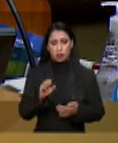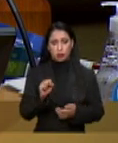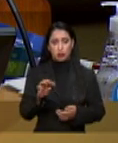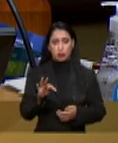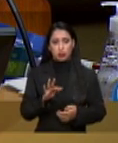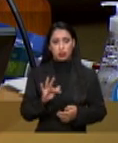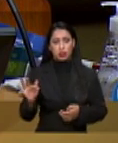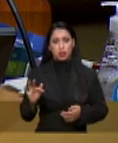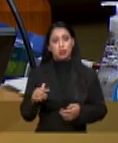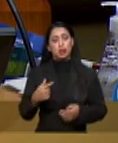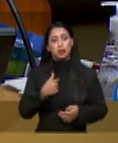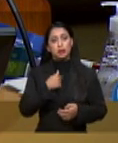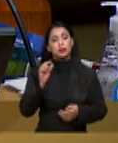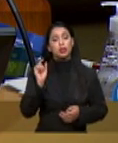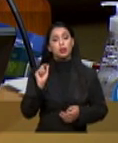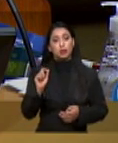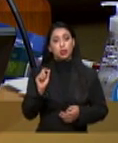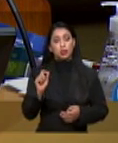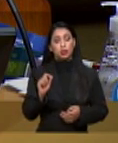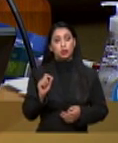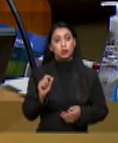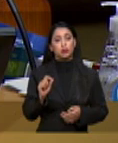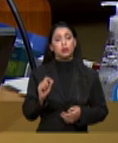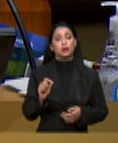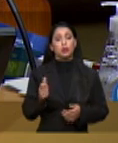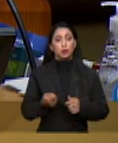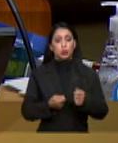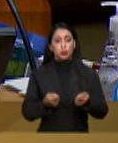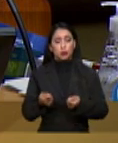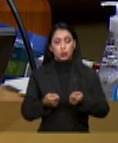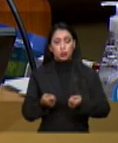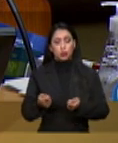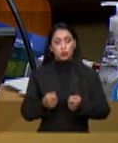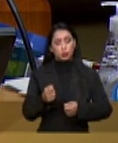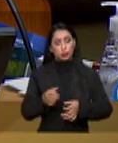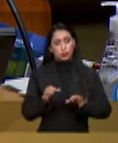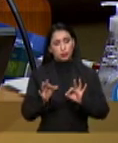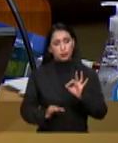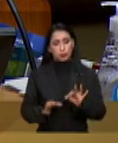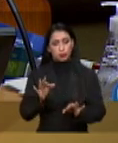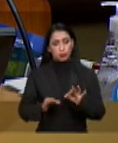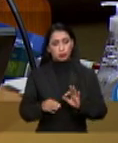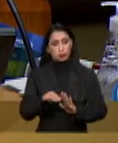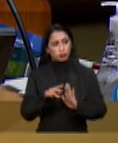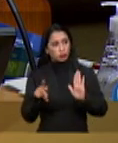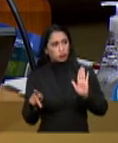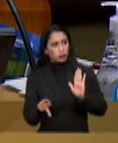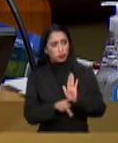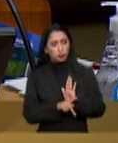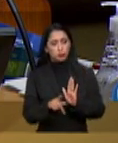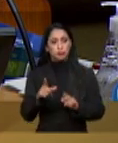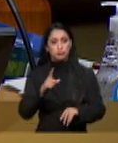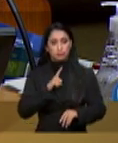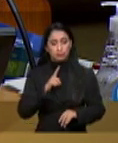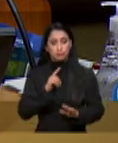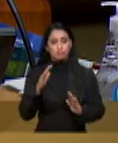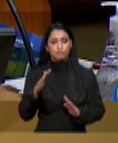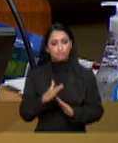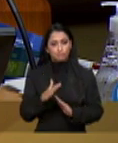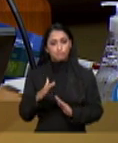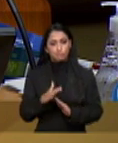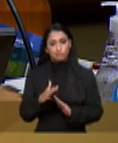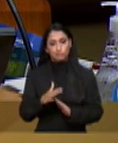é assente de que o controle judicial sobre os pressupostos para a edição de medida provisória é